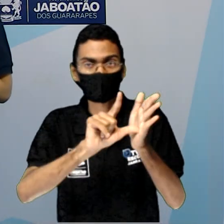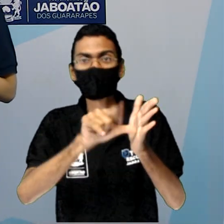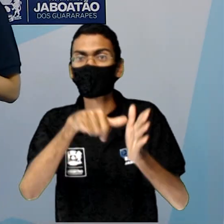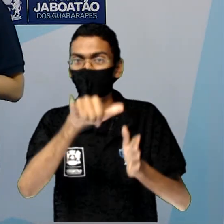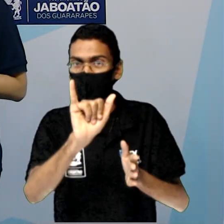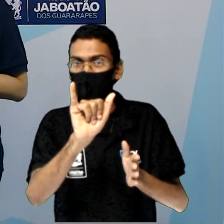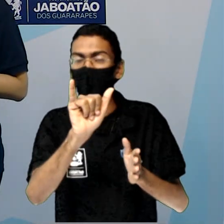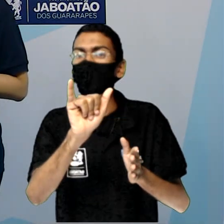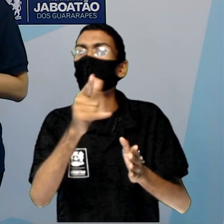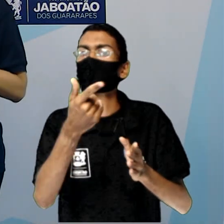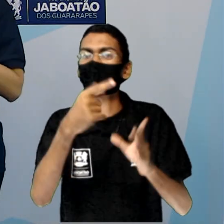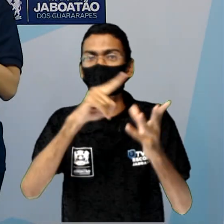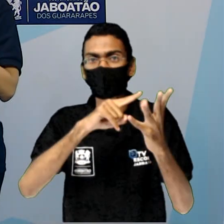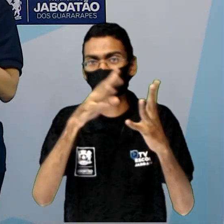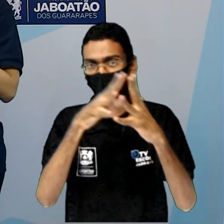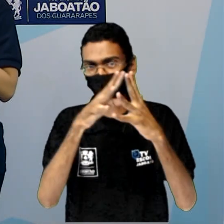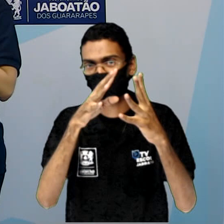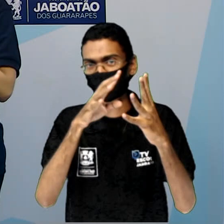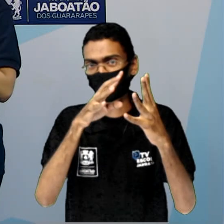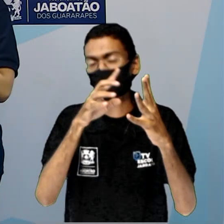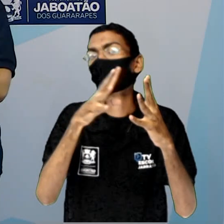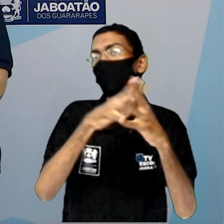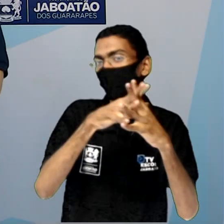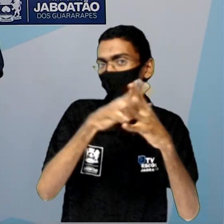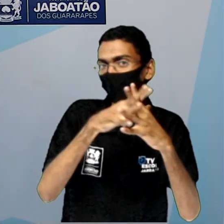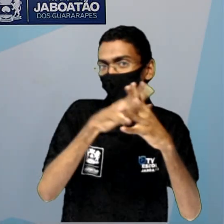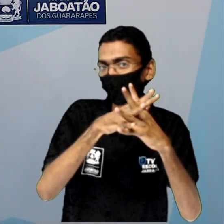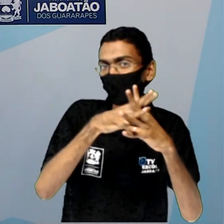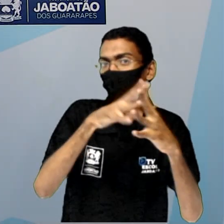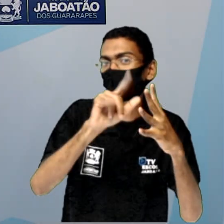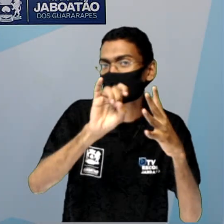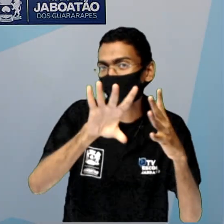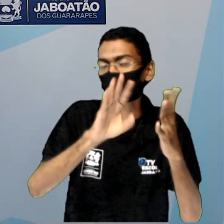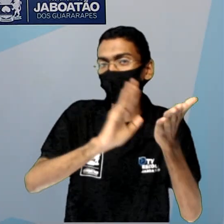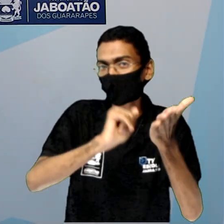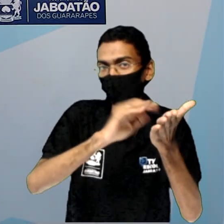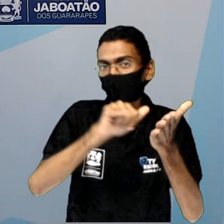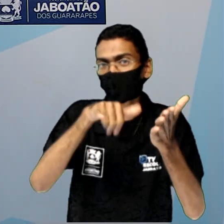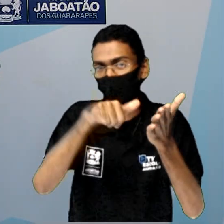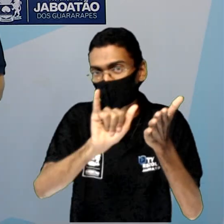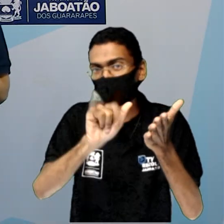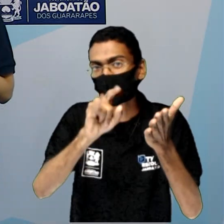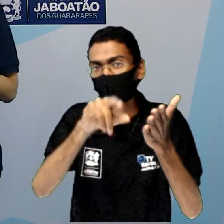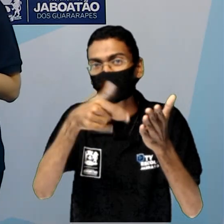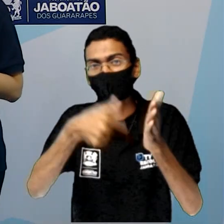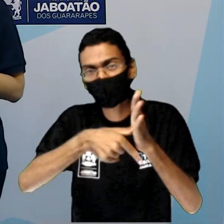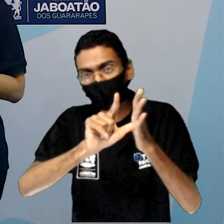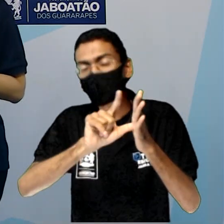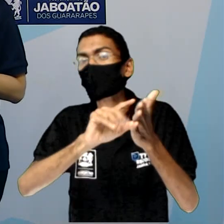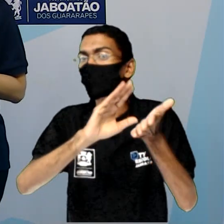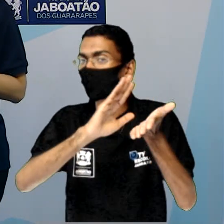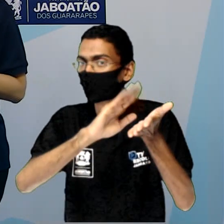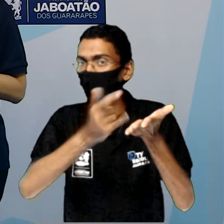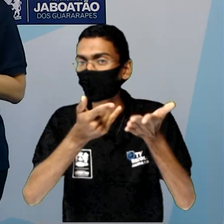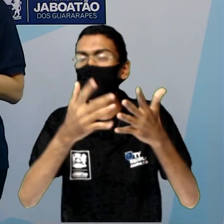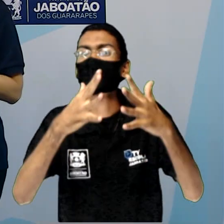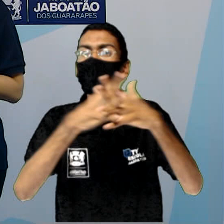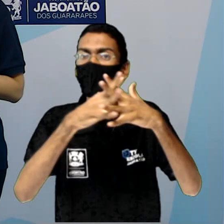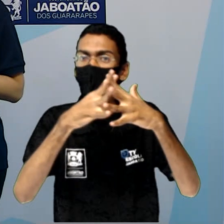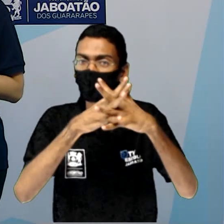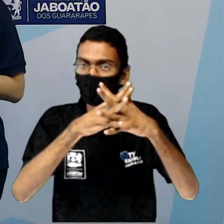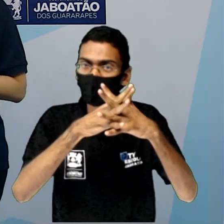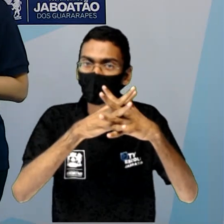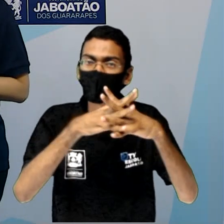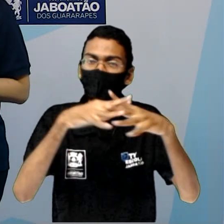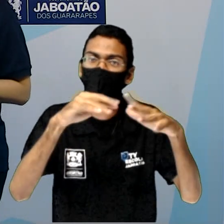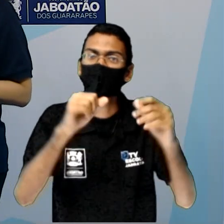uma consoante. Grava bem, a gente só tira Y se antes for uma consoante, certo? A letra